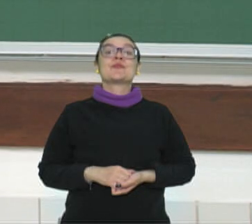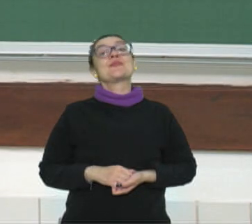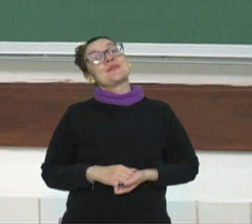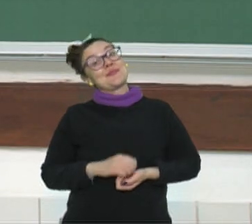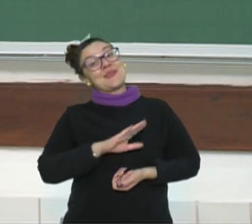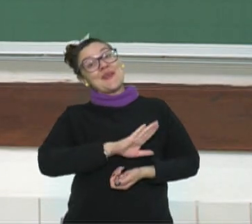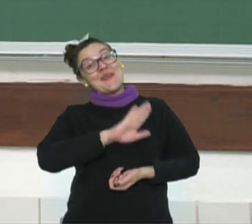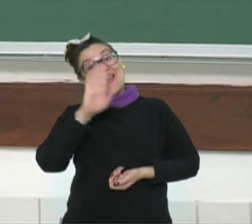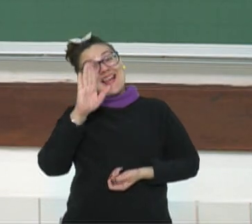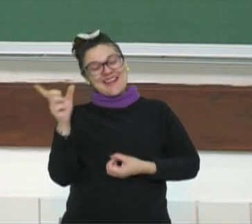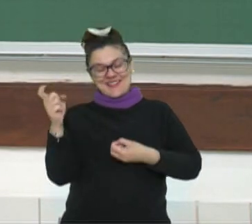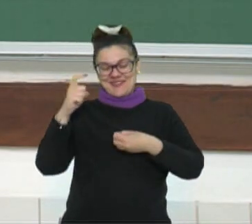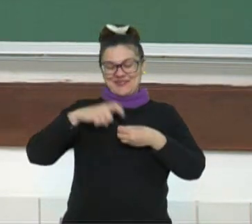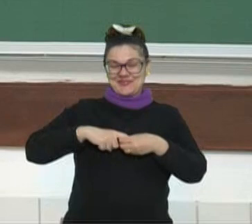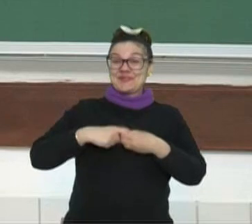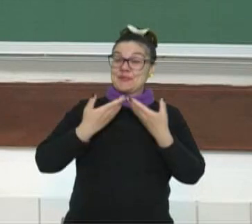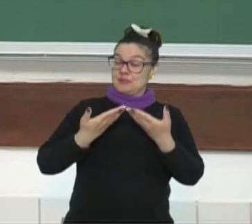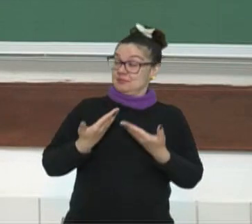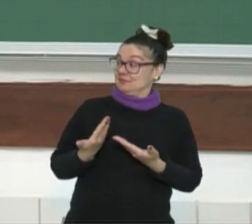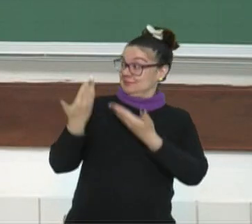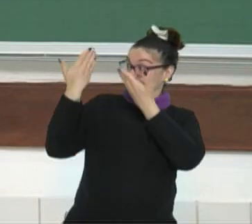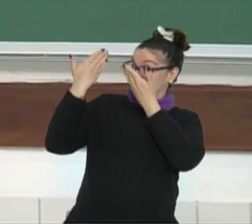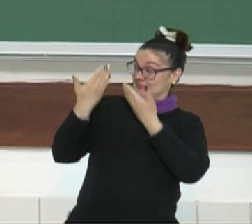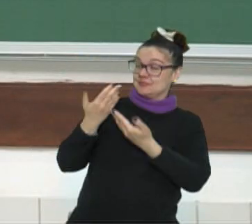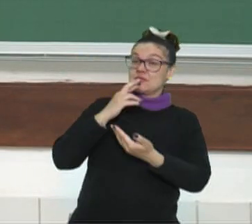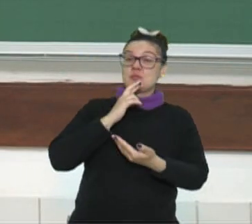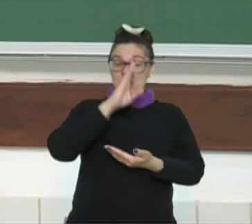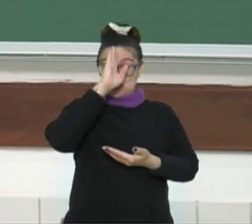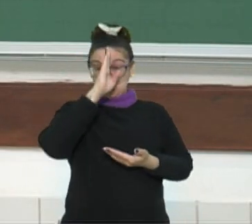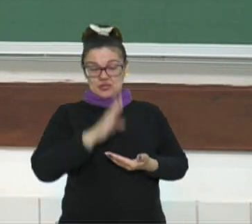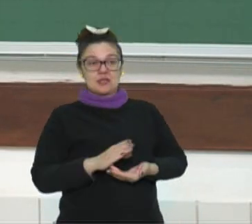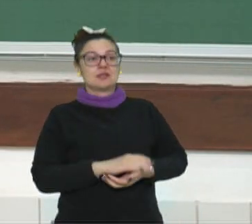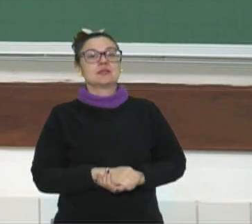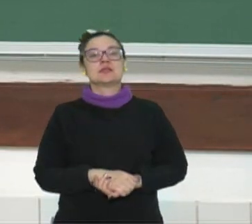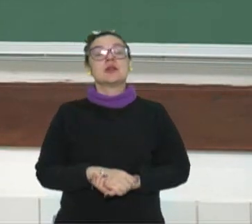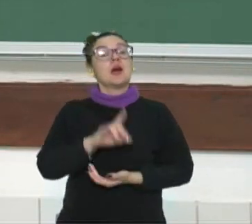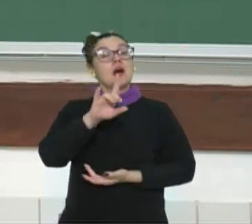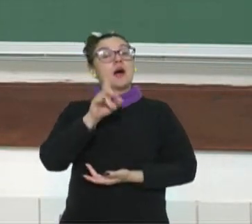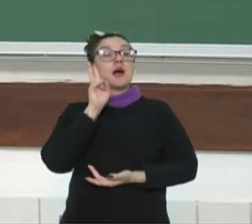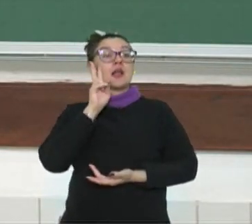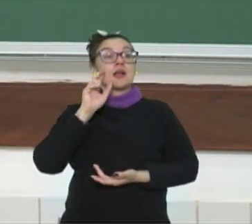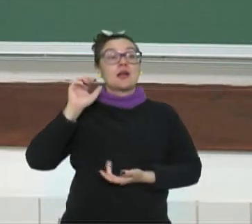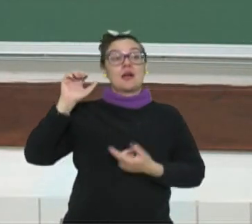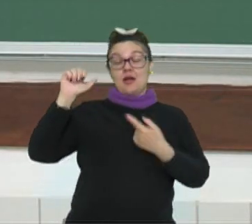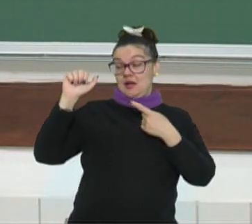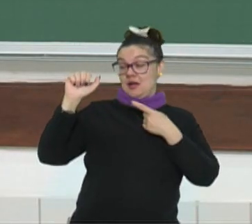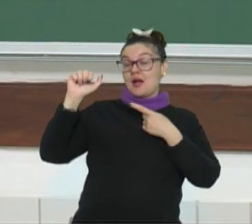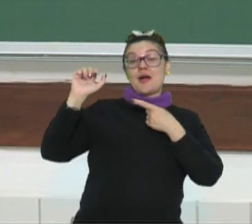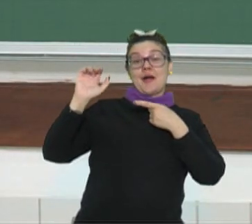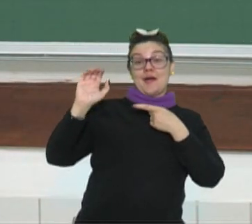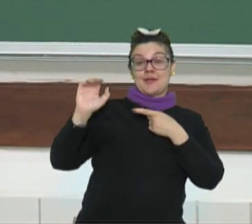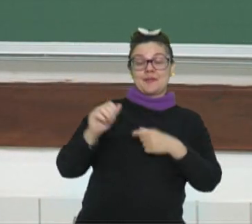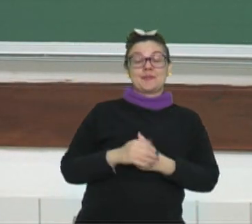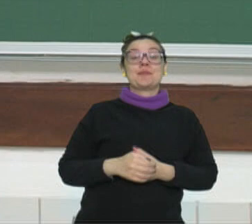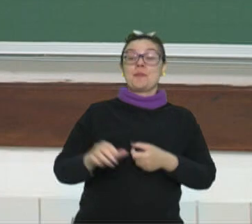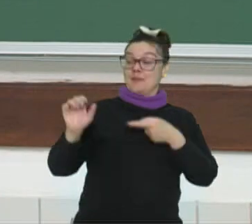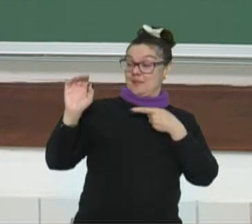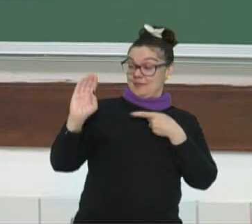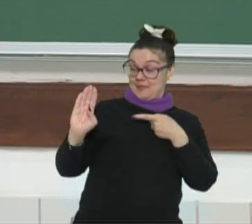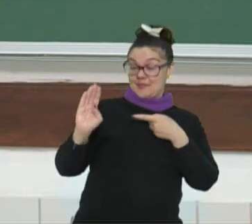Olá, estudante, voltando aqui, vamos ver então diretamente qual é a resposta correta. Lembrando das alternativas: racionalidade